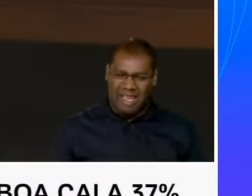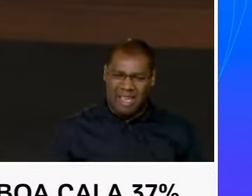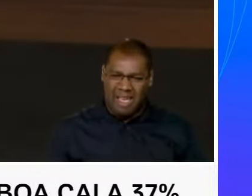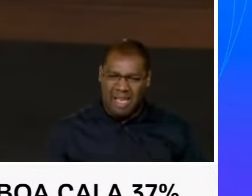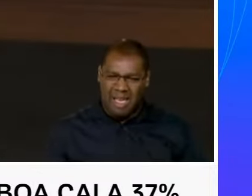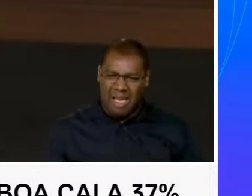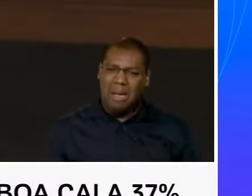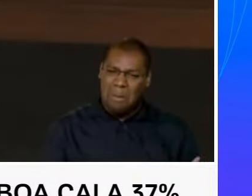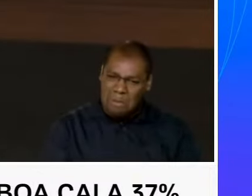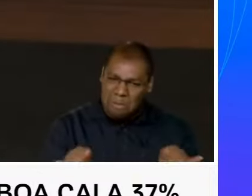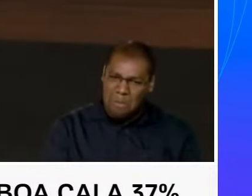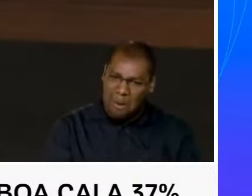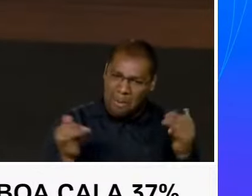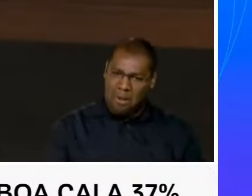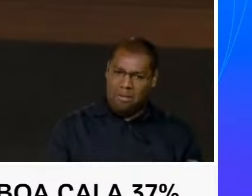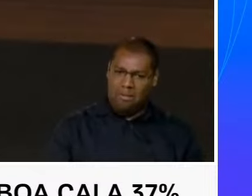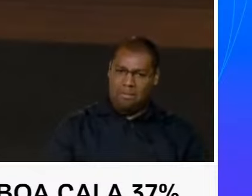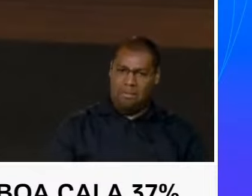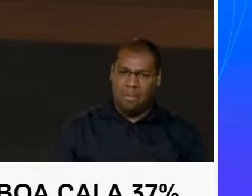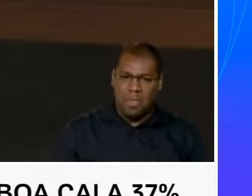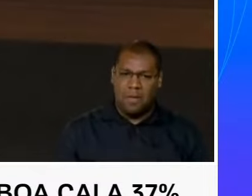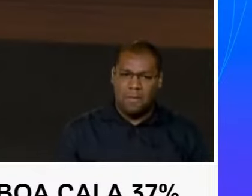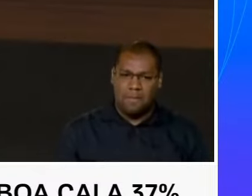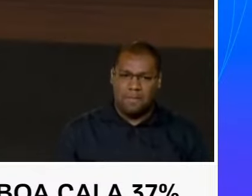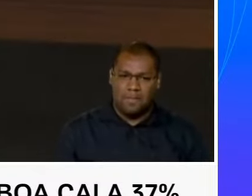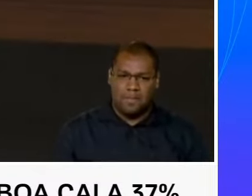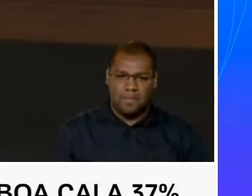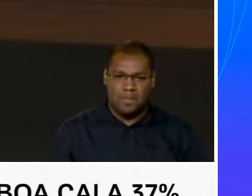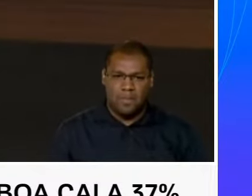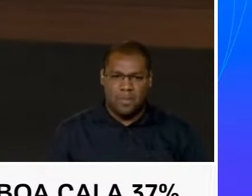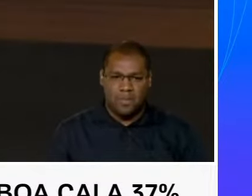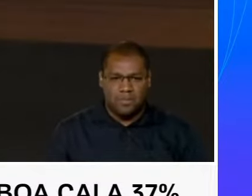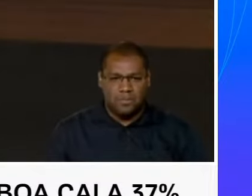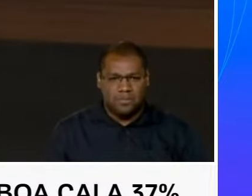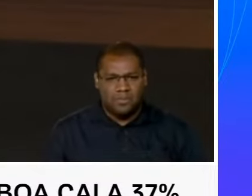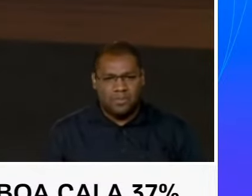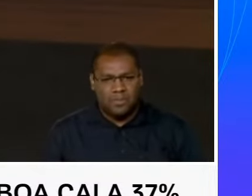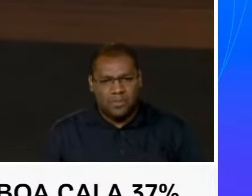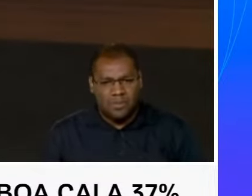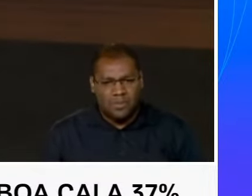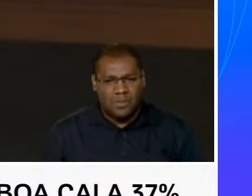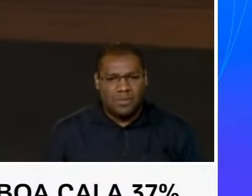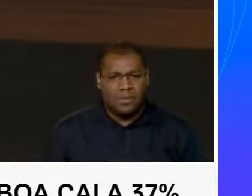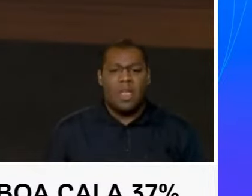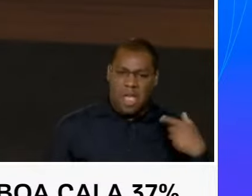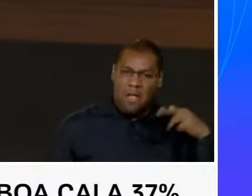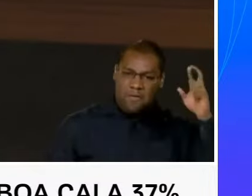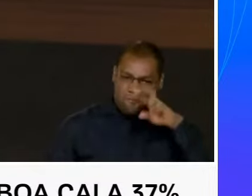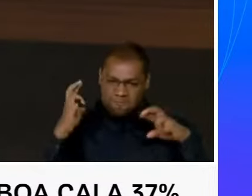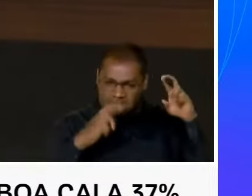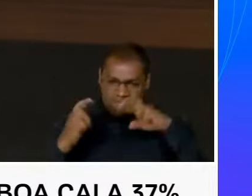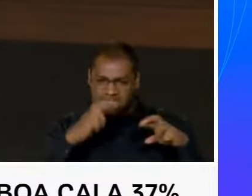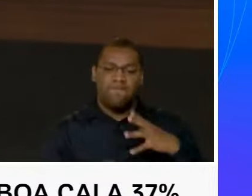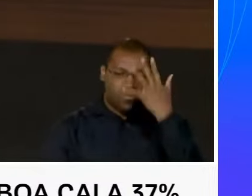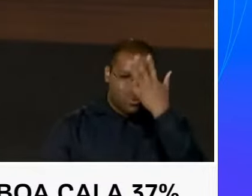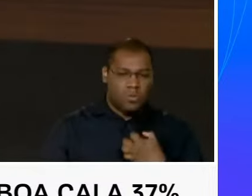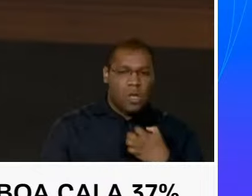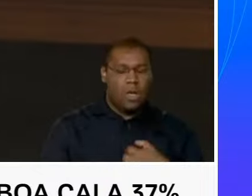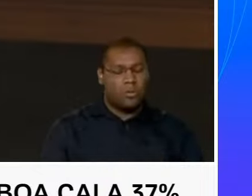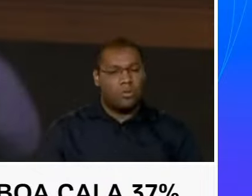mostra que hoje 37,4 avaliam o governo do presidente Lula como ótimo ou